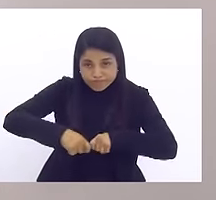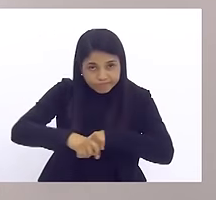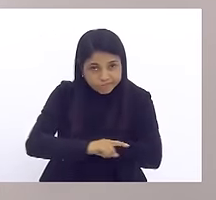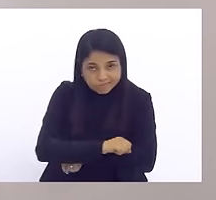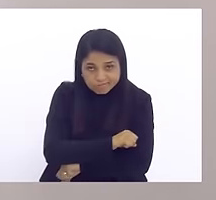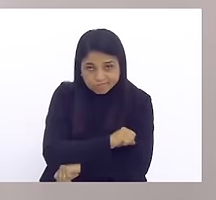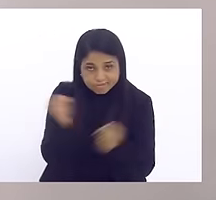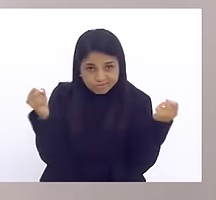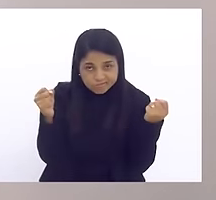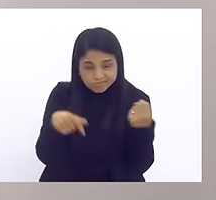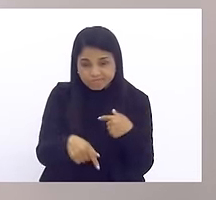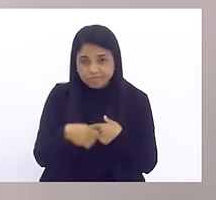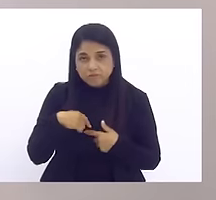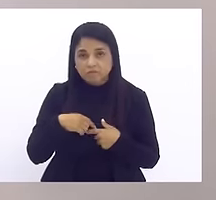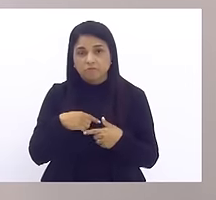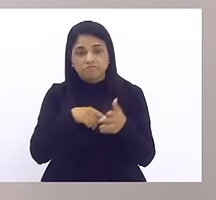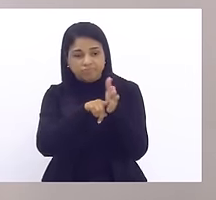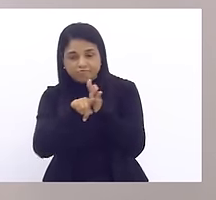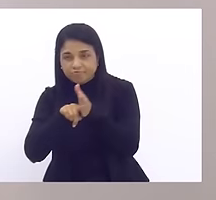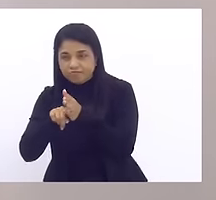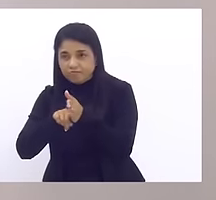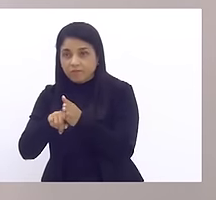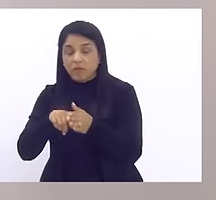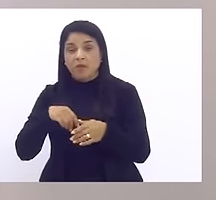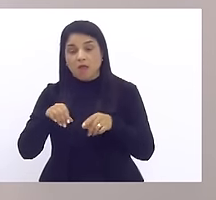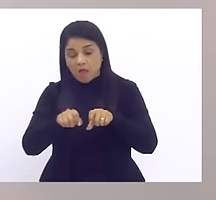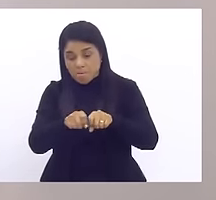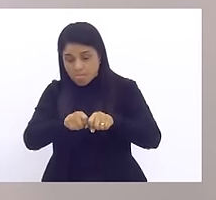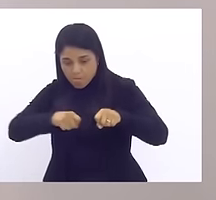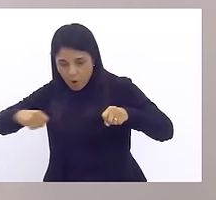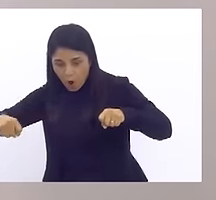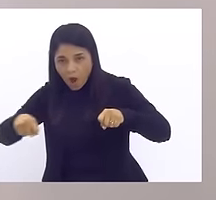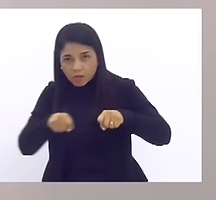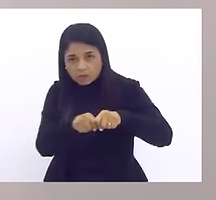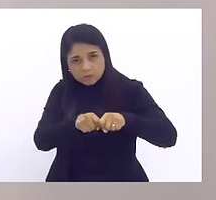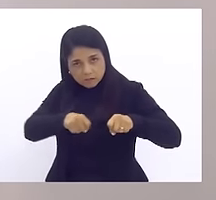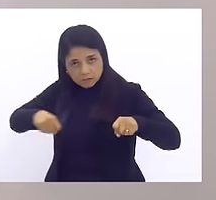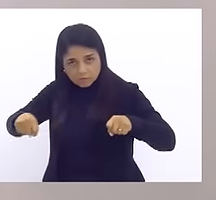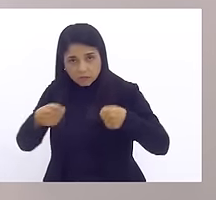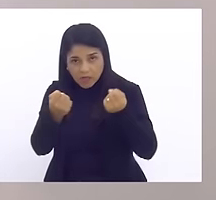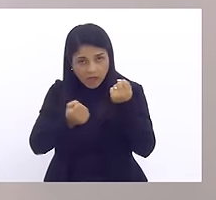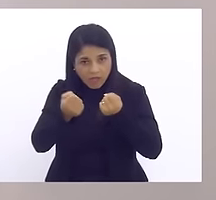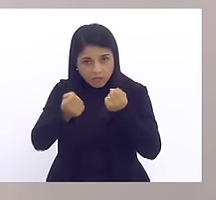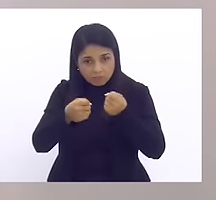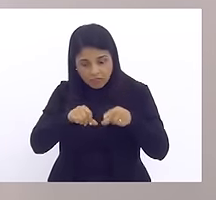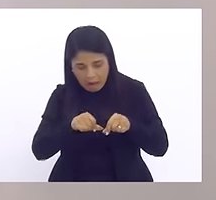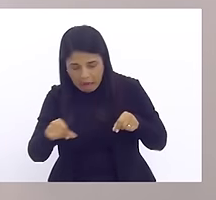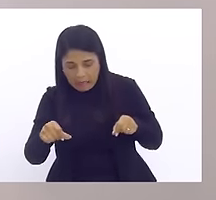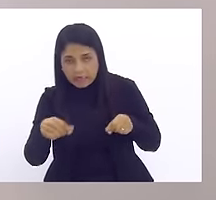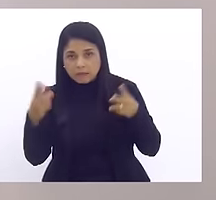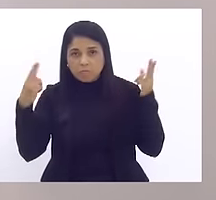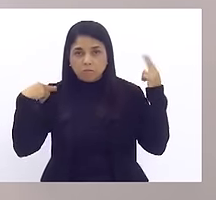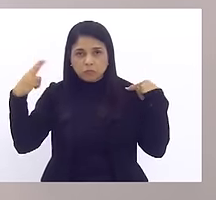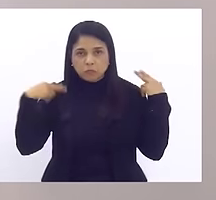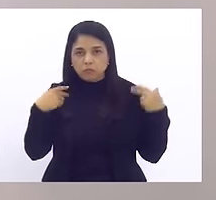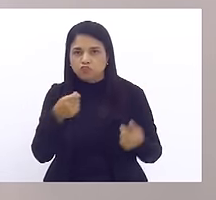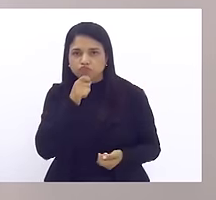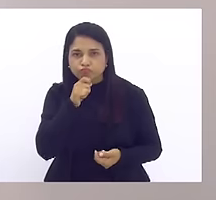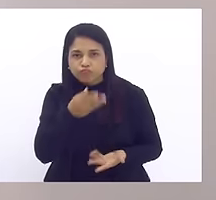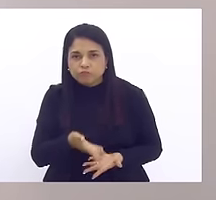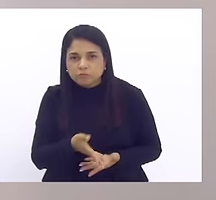as portas dos motoristas não são lacradas na operação Por que que a senhora permite